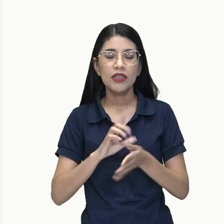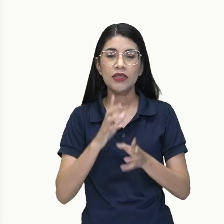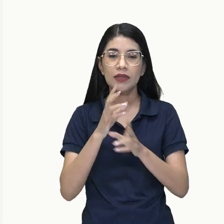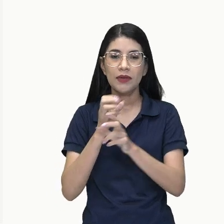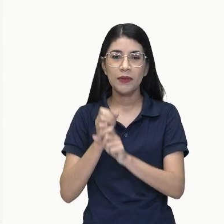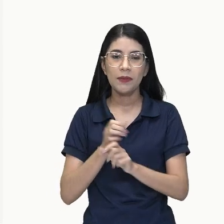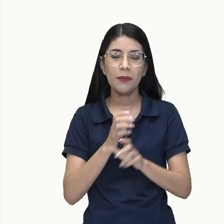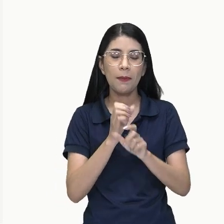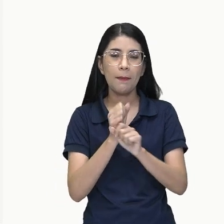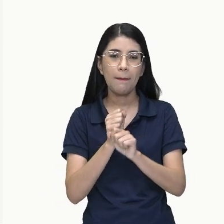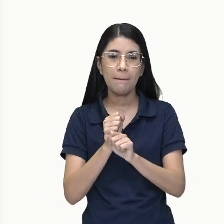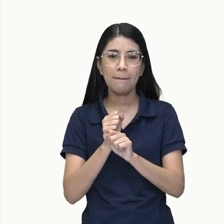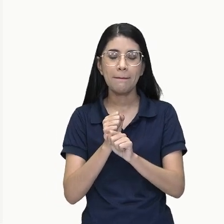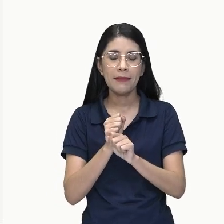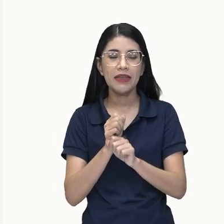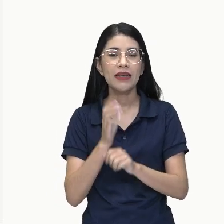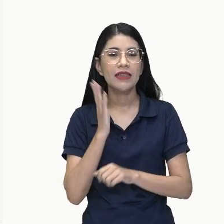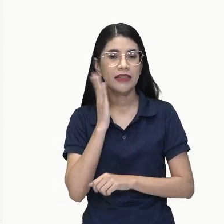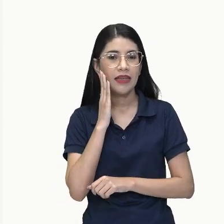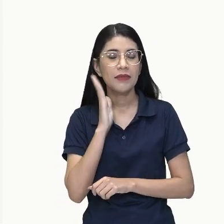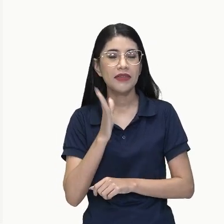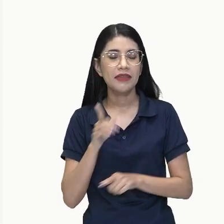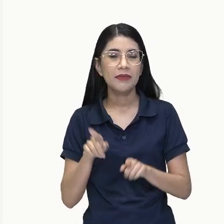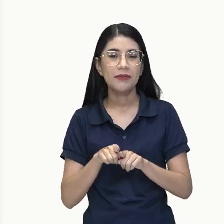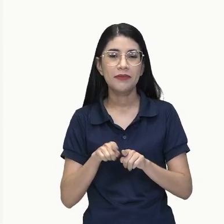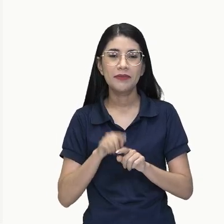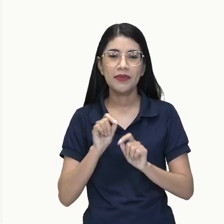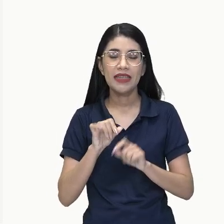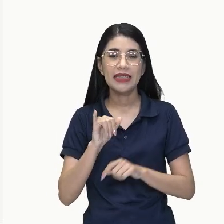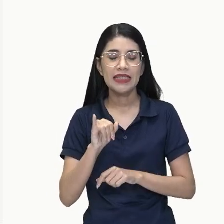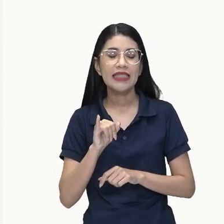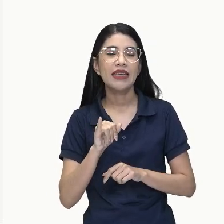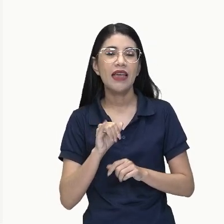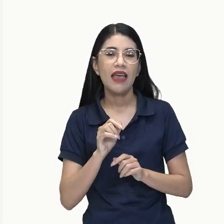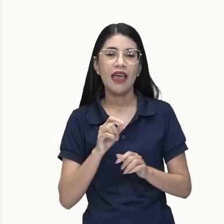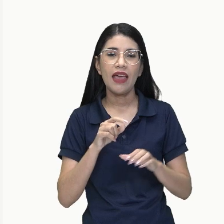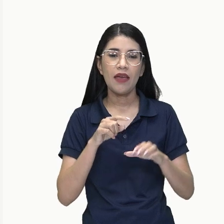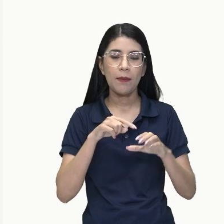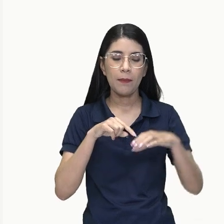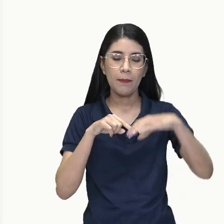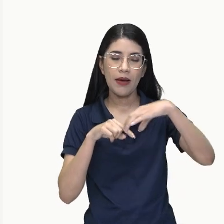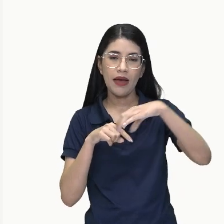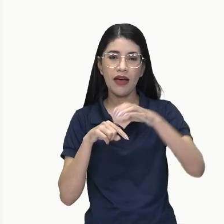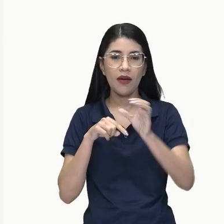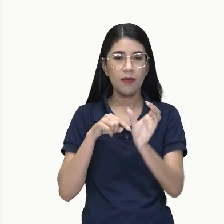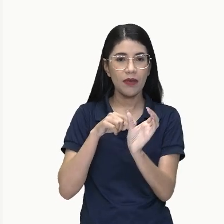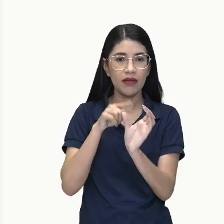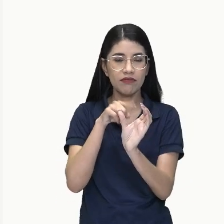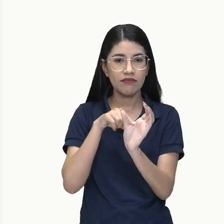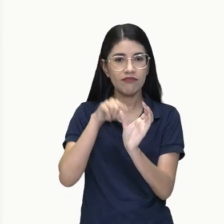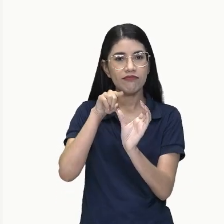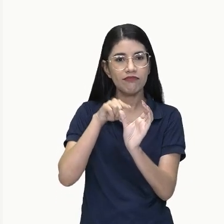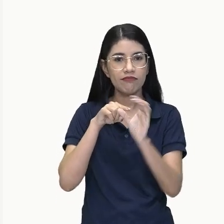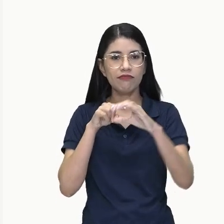cálculo, você já sabe se a parábola será voltada para cima ou para baixo, a concavidade,